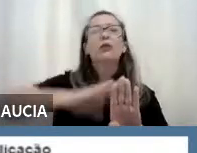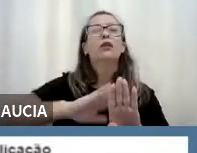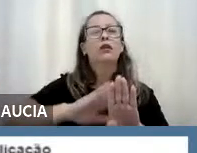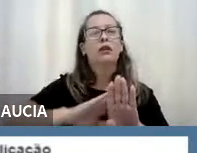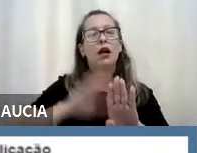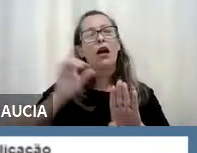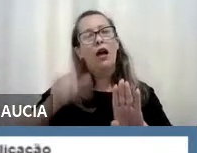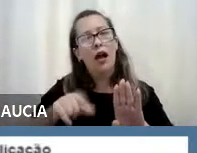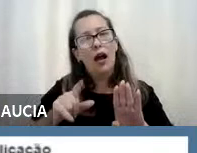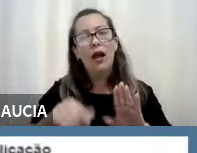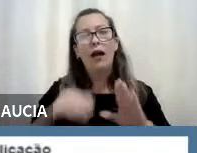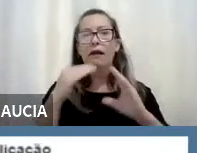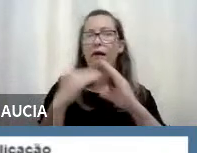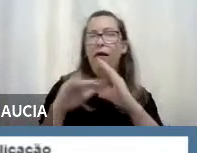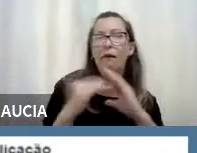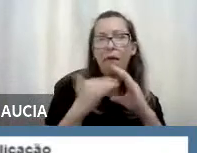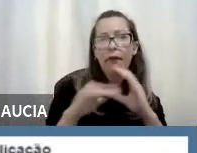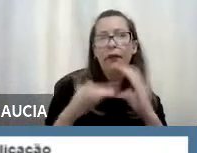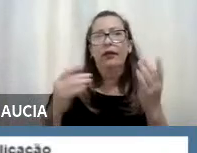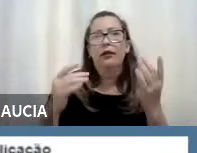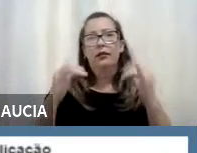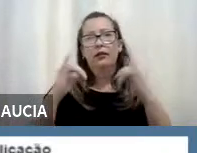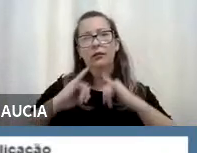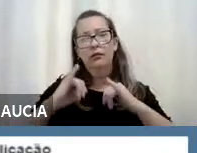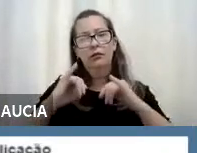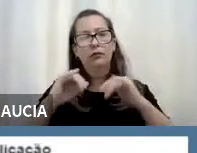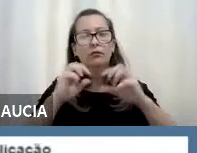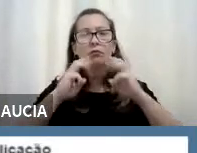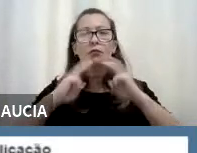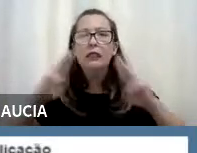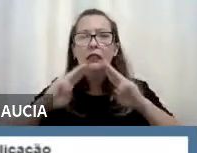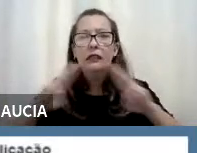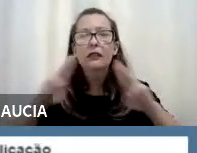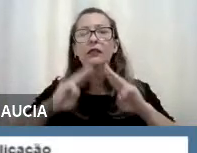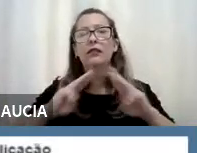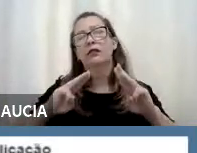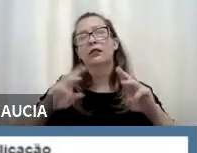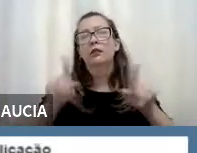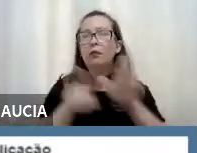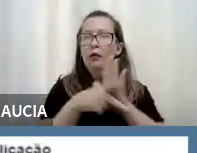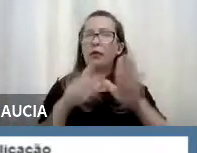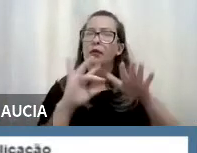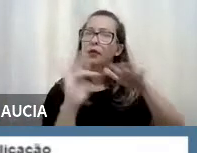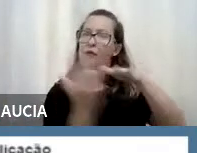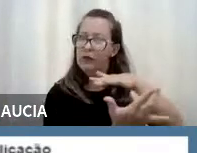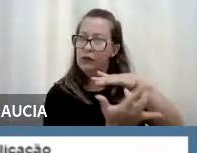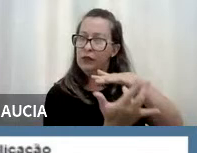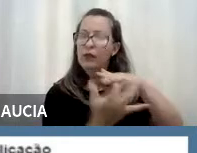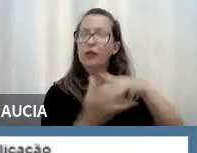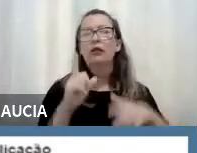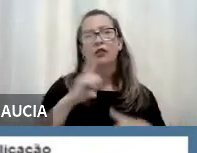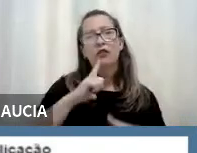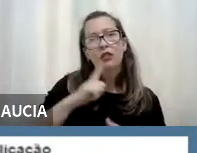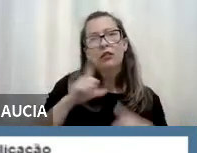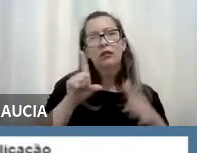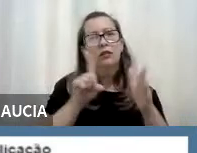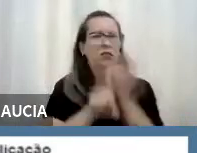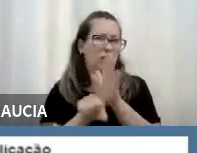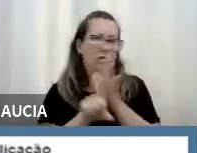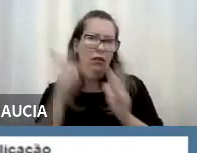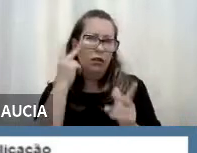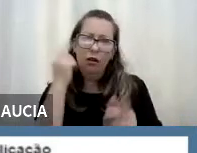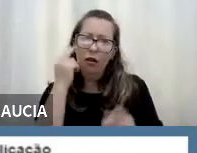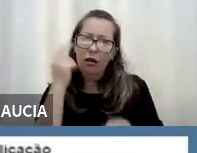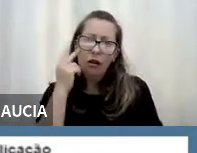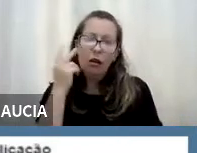pelo e-mail, né? Pelas mensagens das redes sociais. Então, eram perguntas muito comuns e a